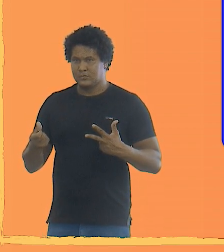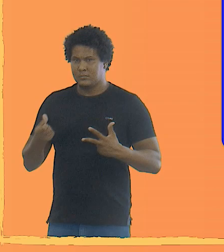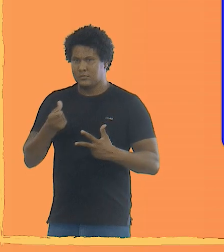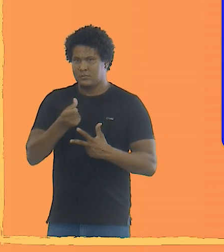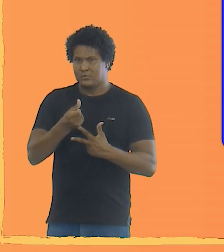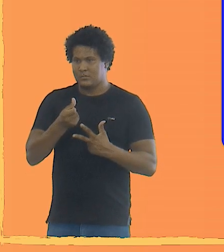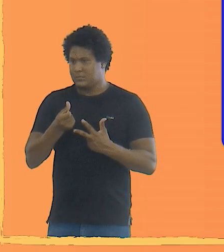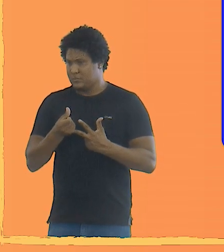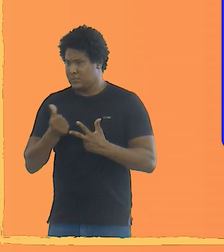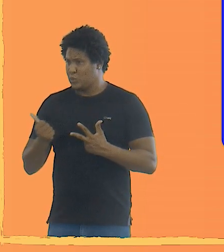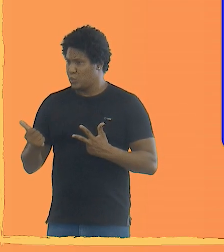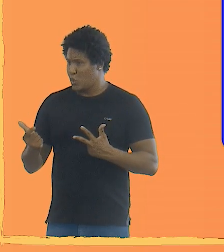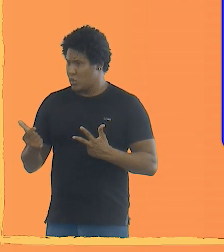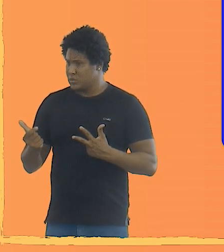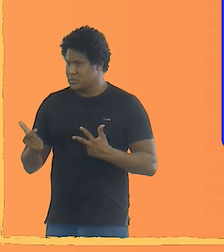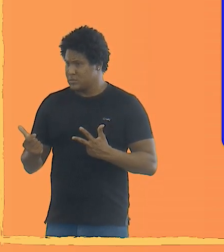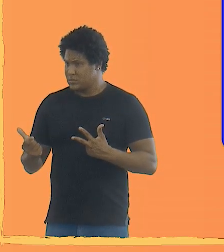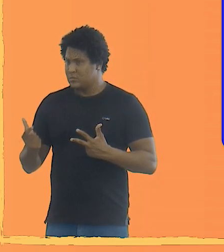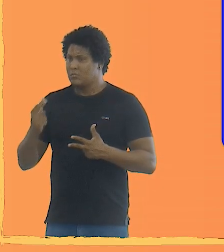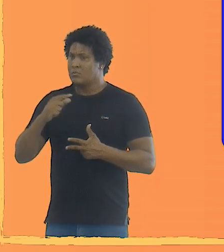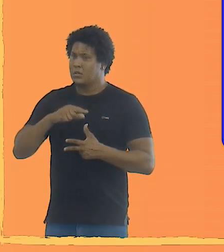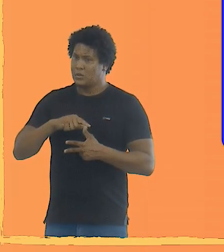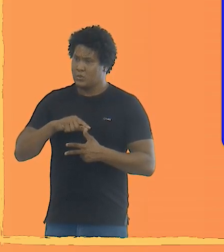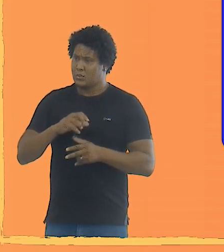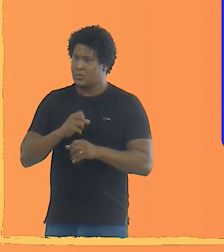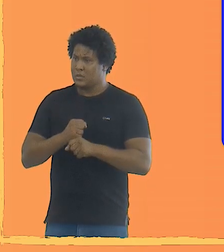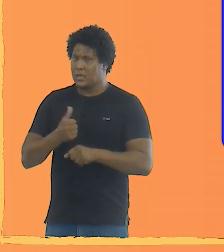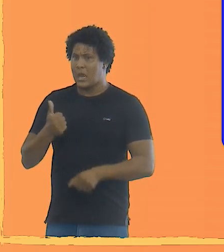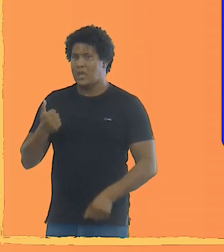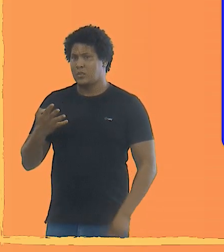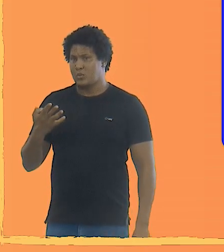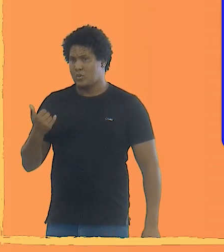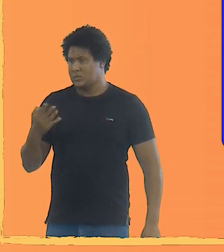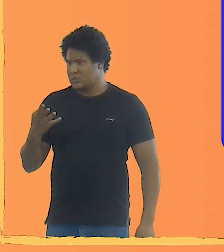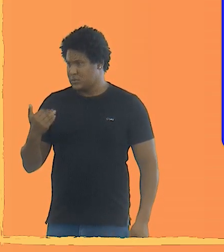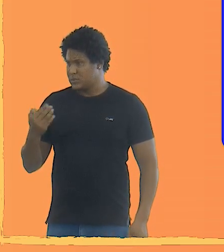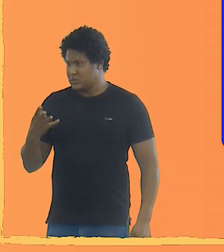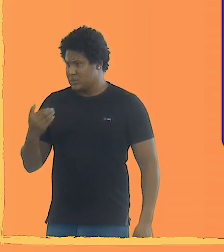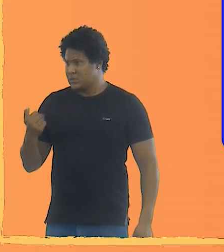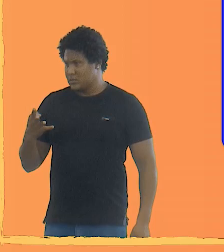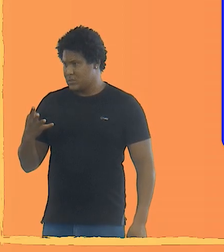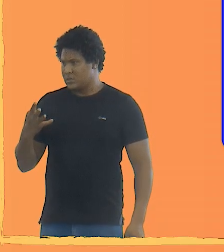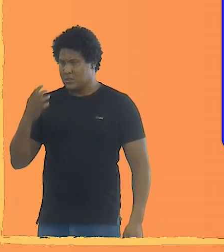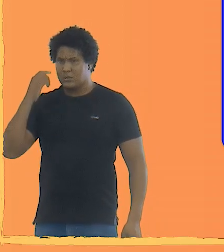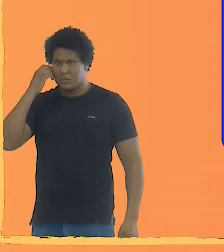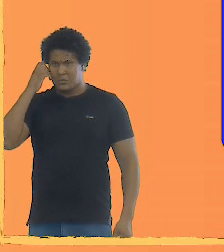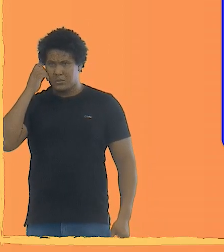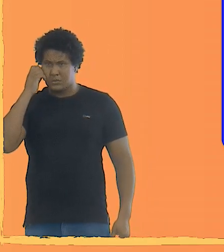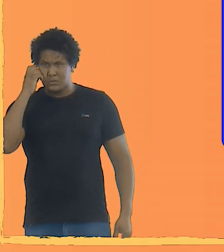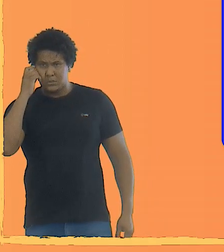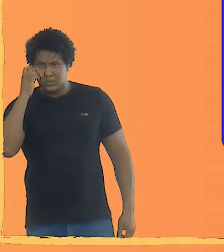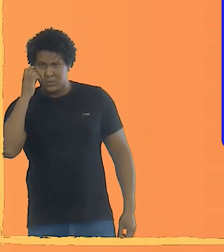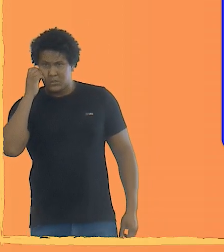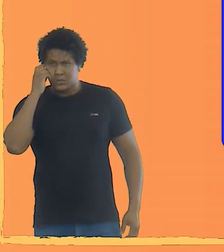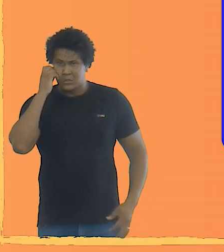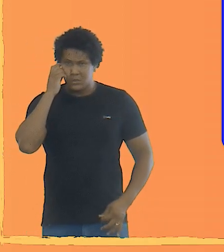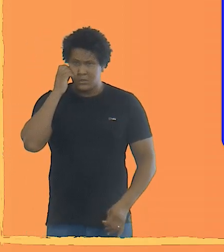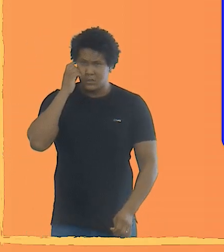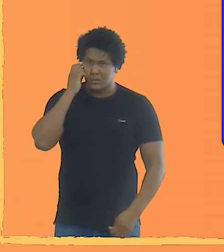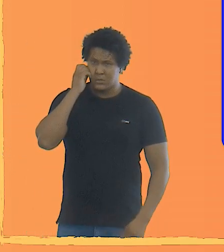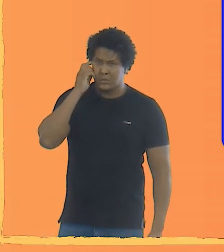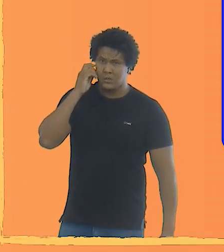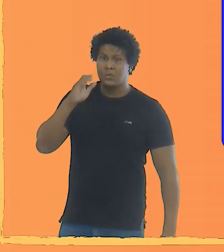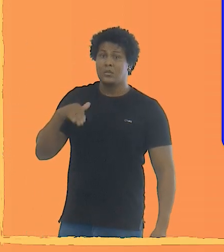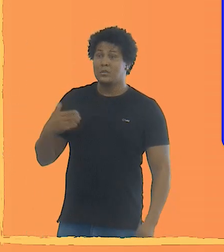dá 12, 12 mais 2 vai dar 14. Então 14 seria a resposta final da questão. Com isso, o item que a